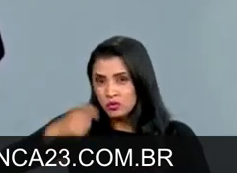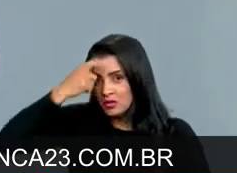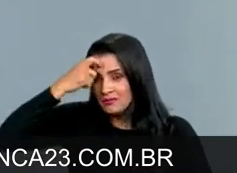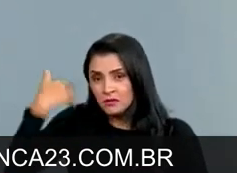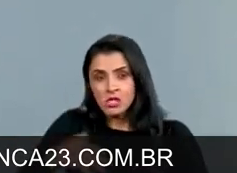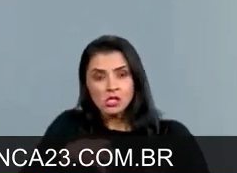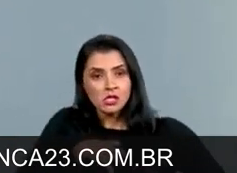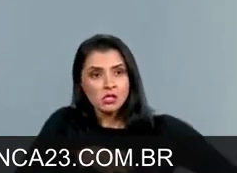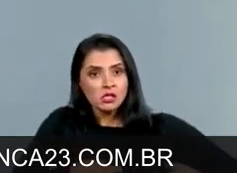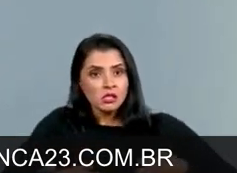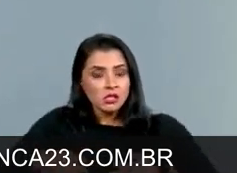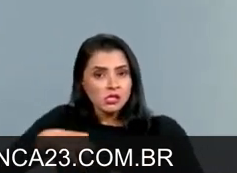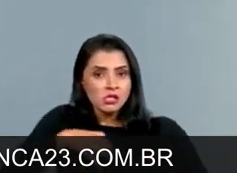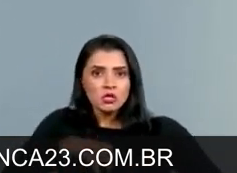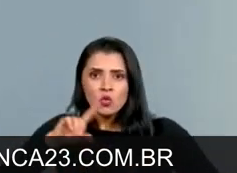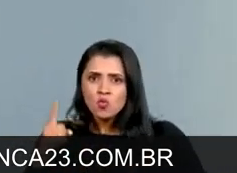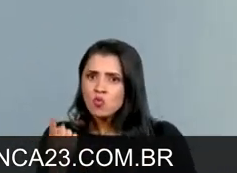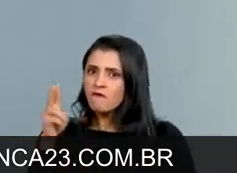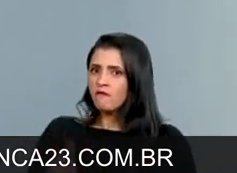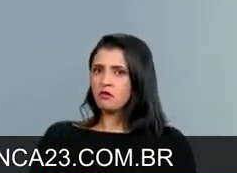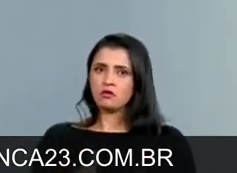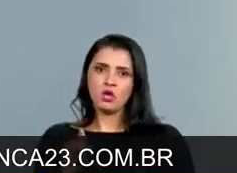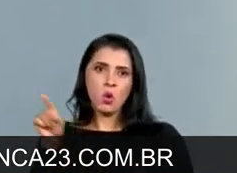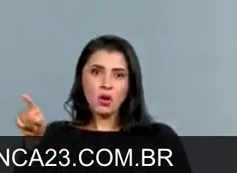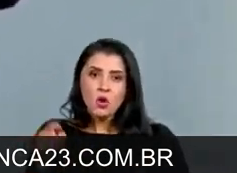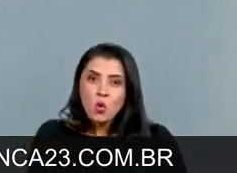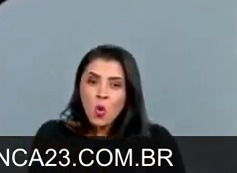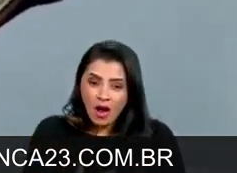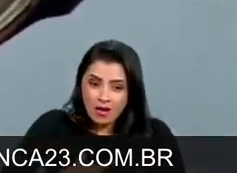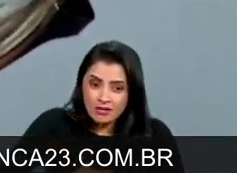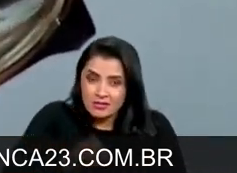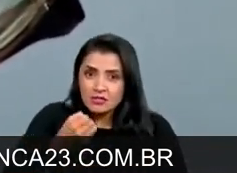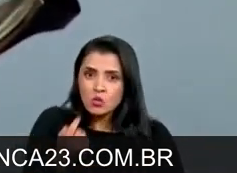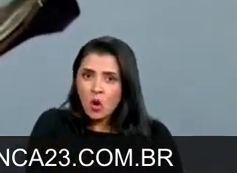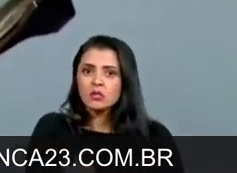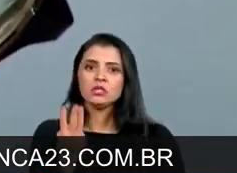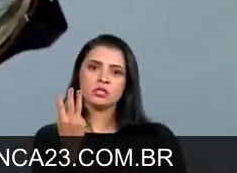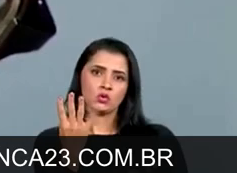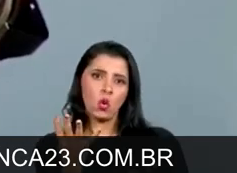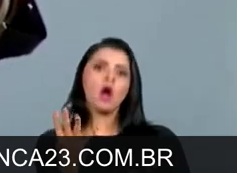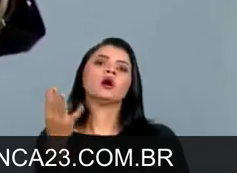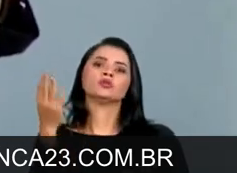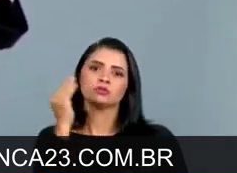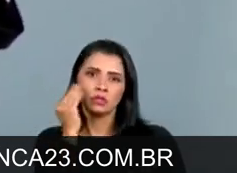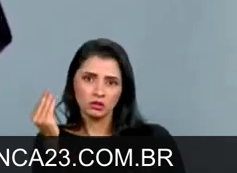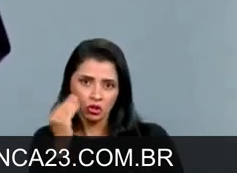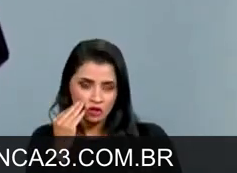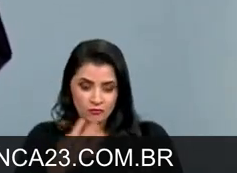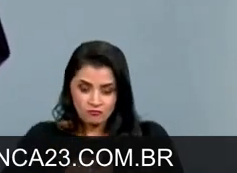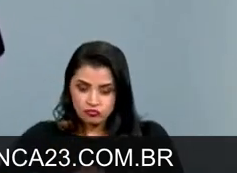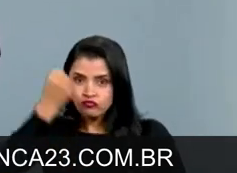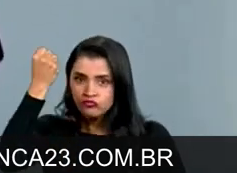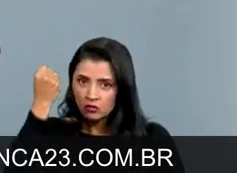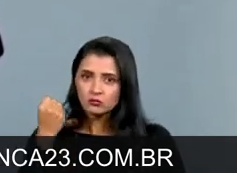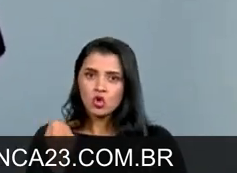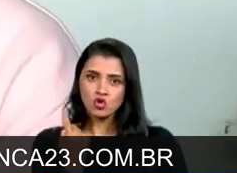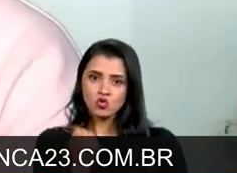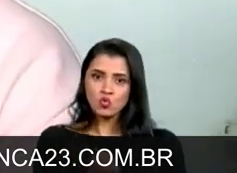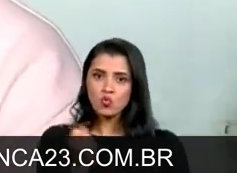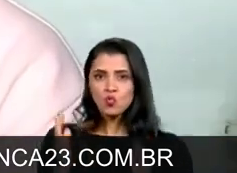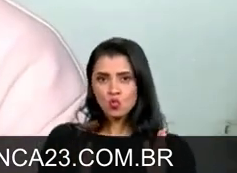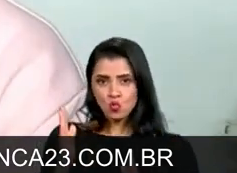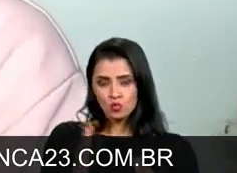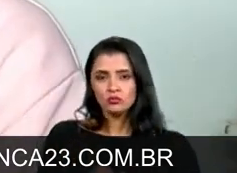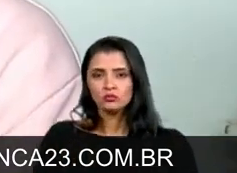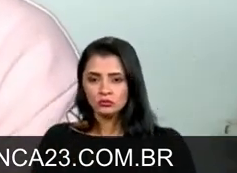tão forte que não foi só uma vez que ele decidiu acabar com a própria existência. Foram 4 tentativas de suicídio ao longo de um ano. Eu